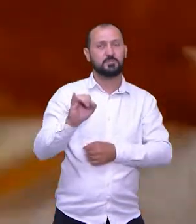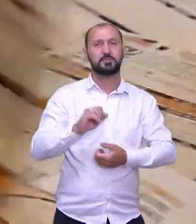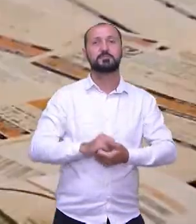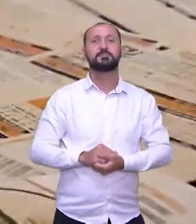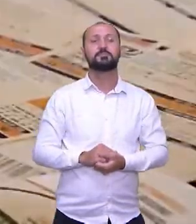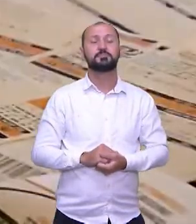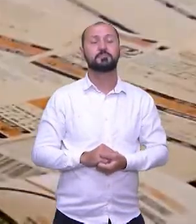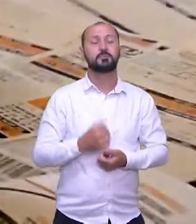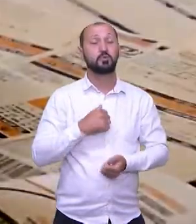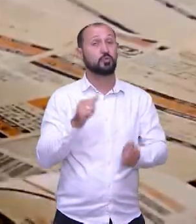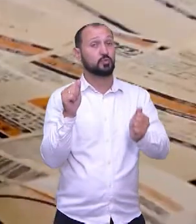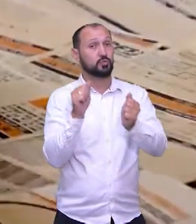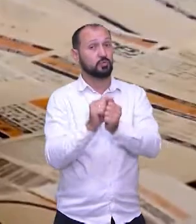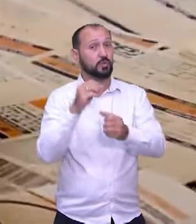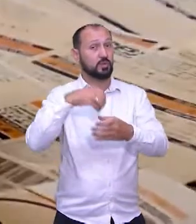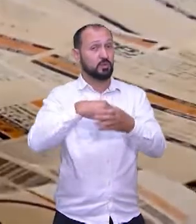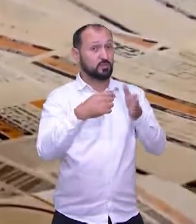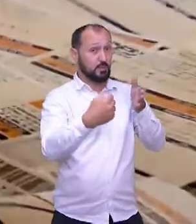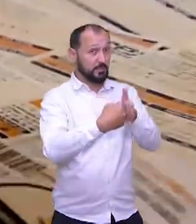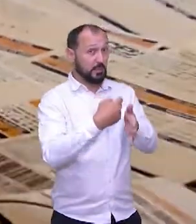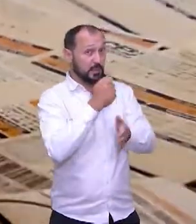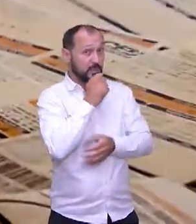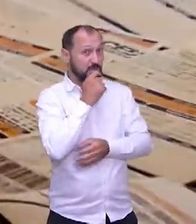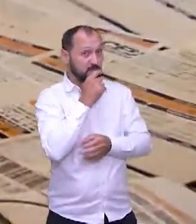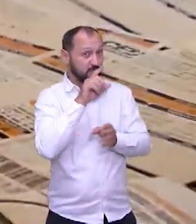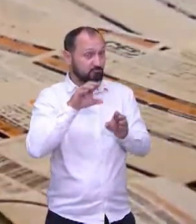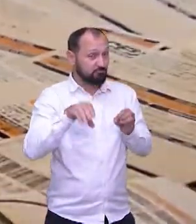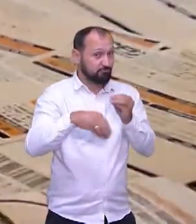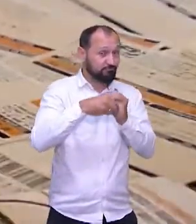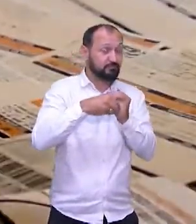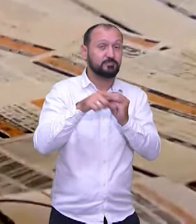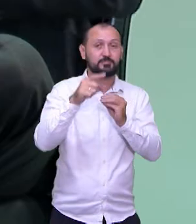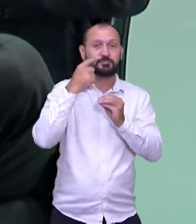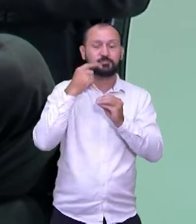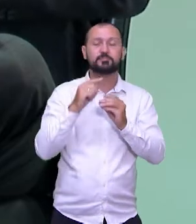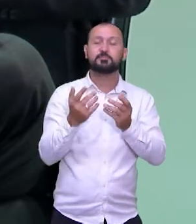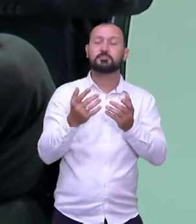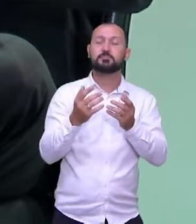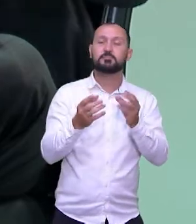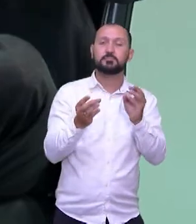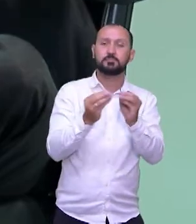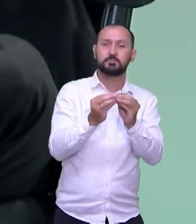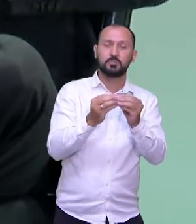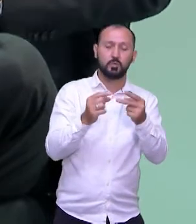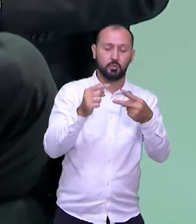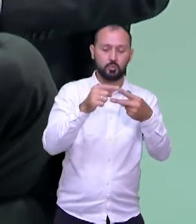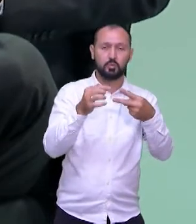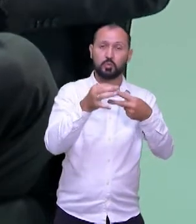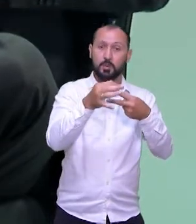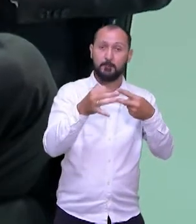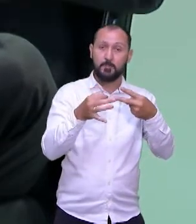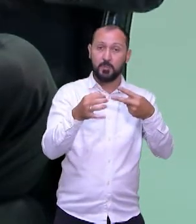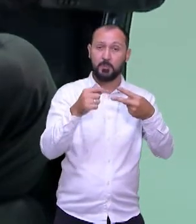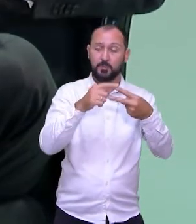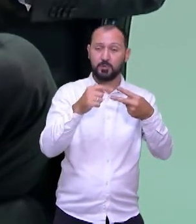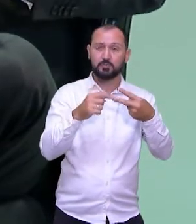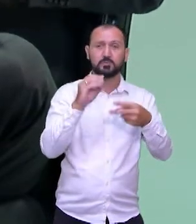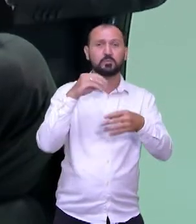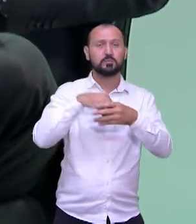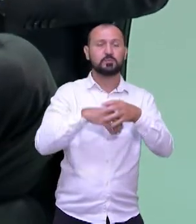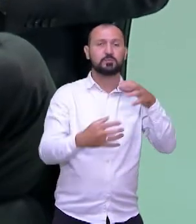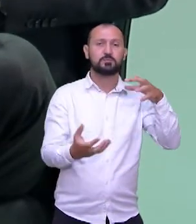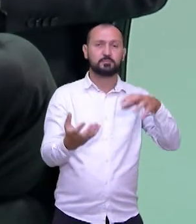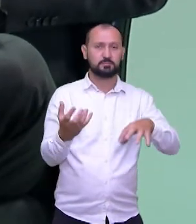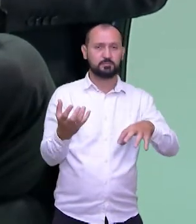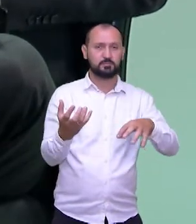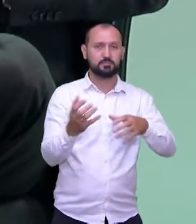tributária. Paralelo a isso, dentro da sua pergunta ainda, você exemplificou bem duas propostas que tramitam nessa linha